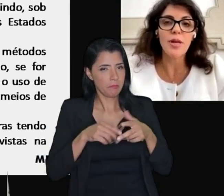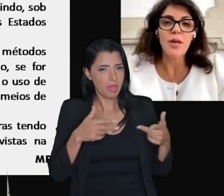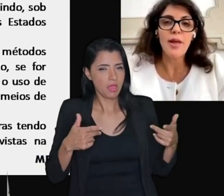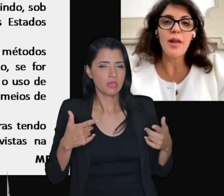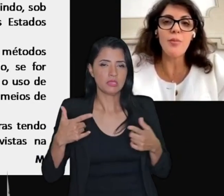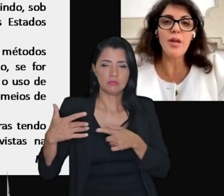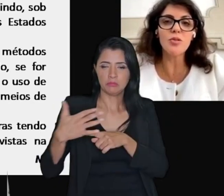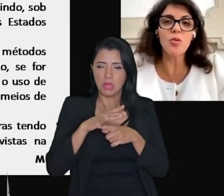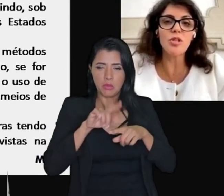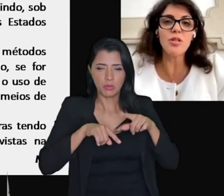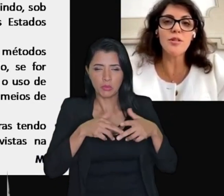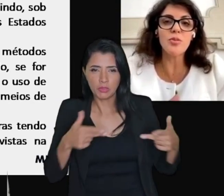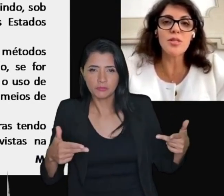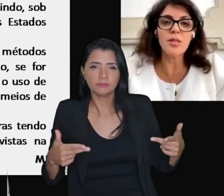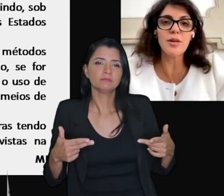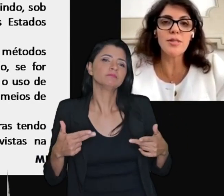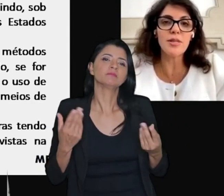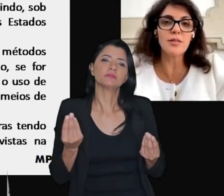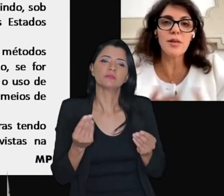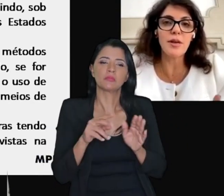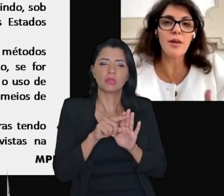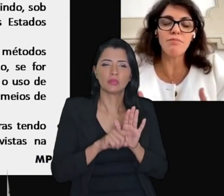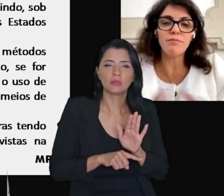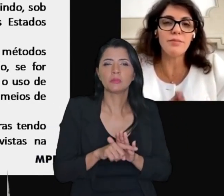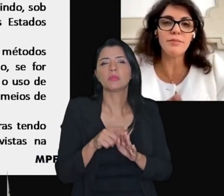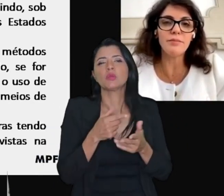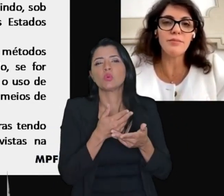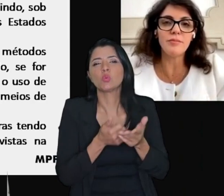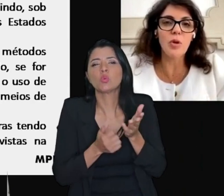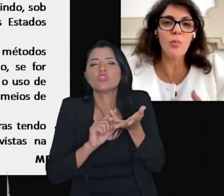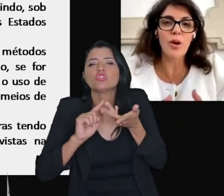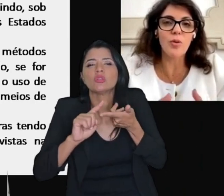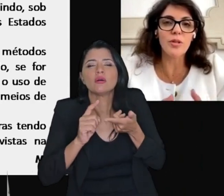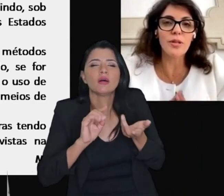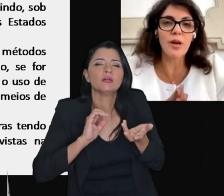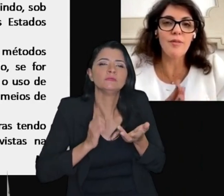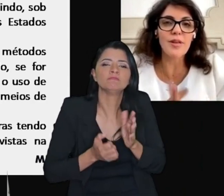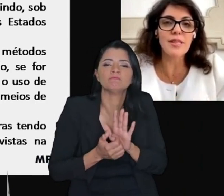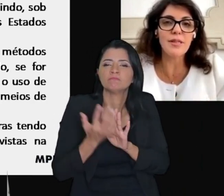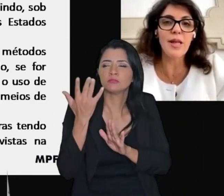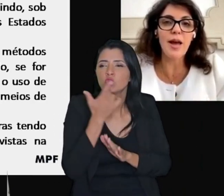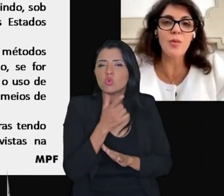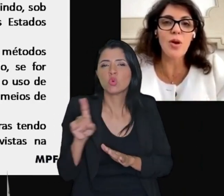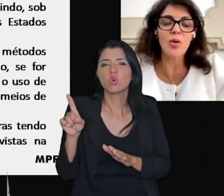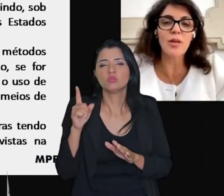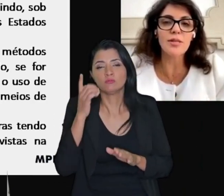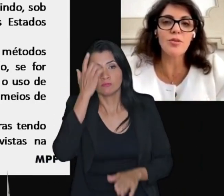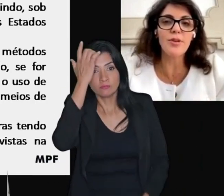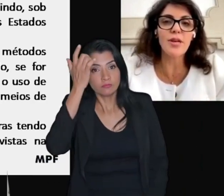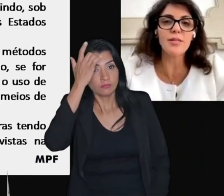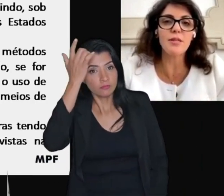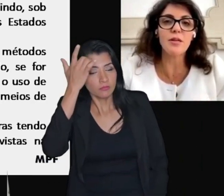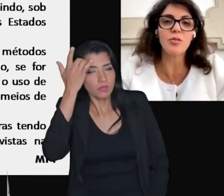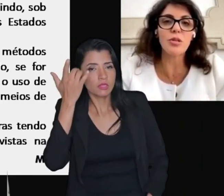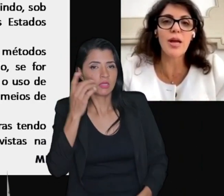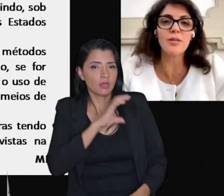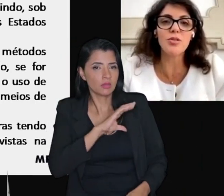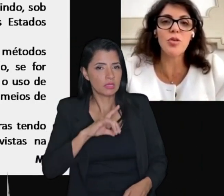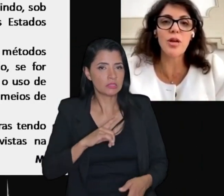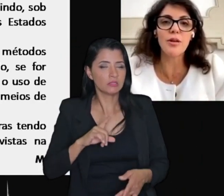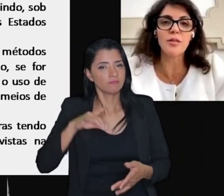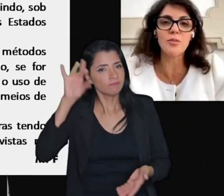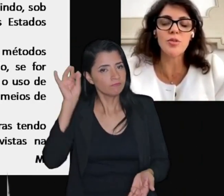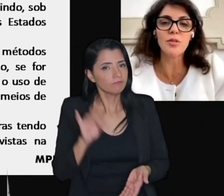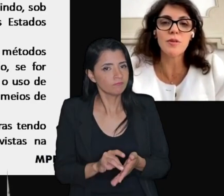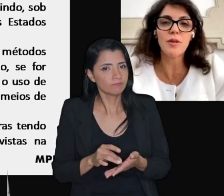equipamentos. Elementos ou quantidade de substâncias, vamos para outra, tá? Facilitar uma coordenação eficaz entre